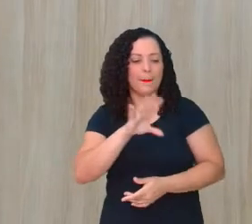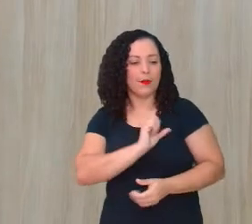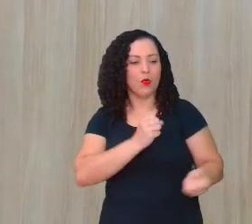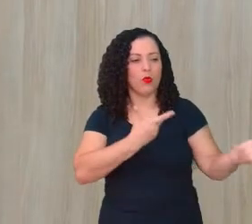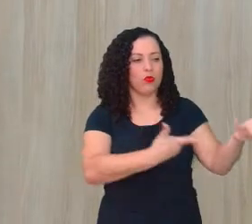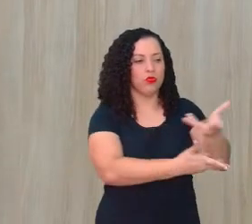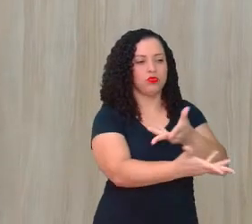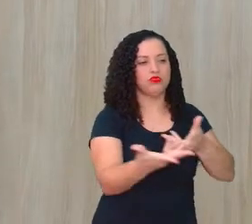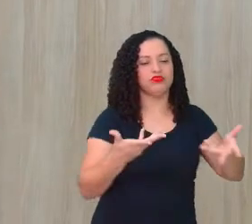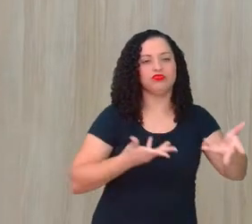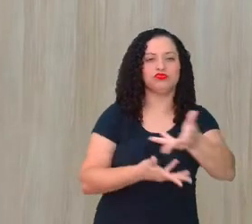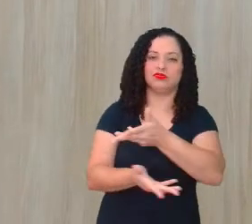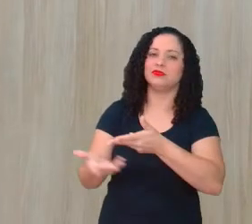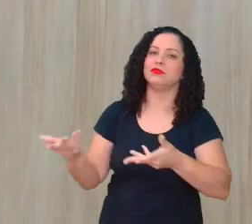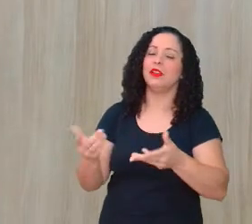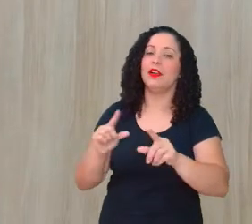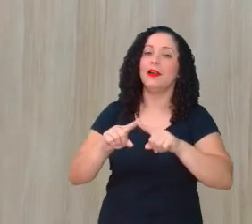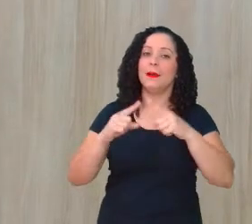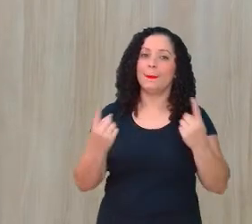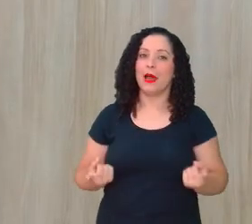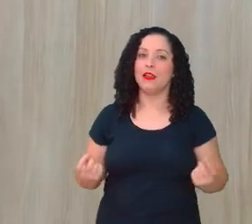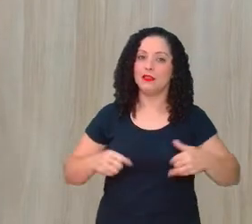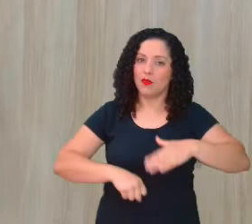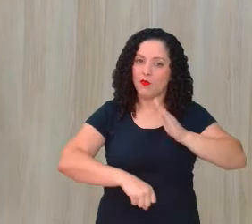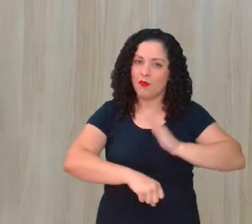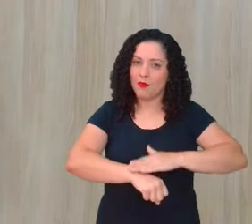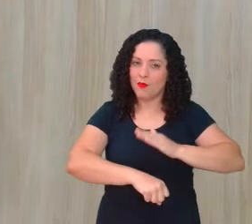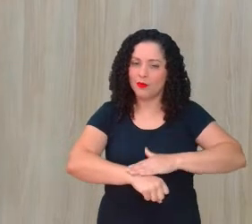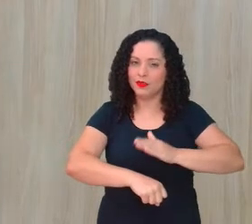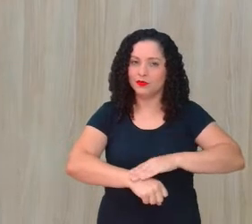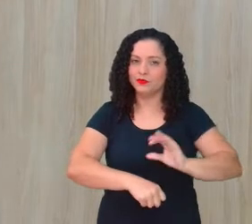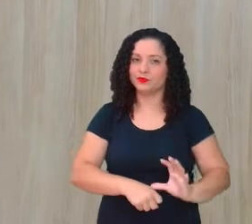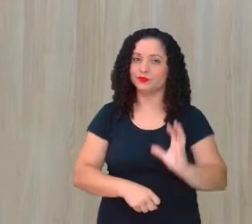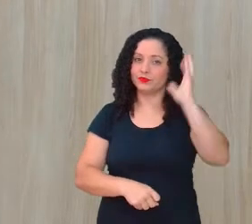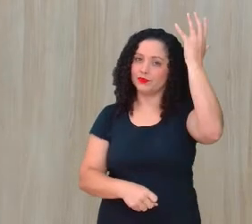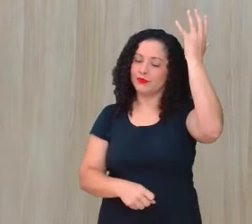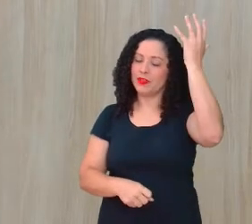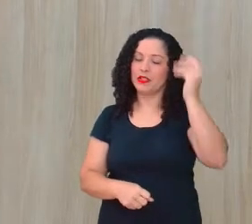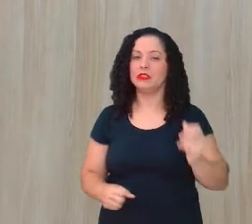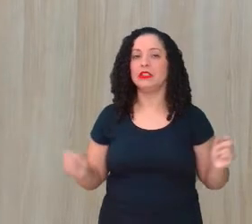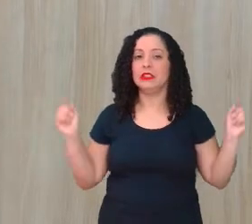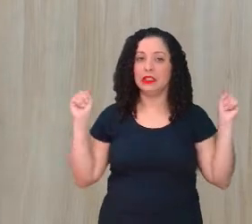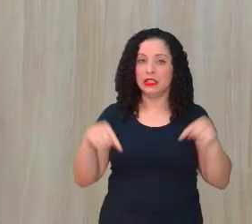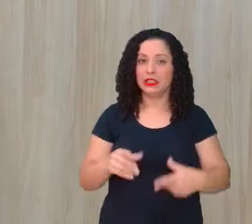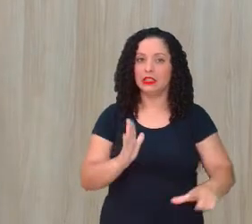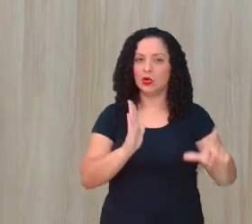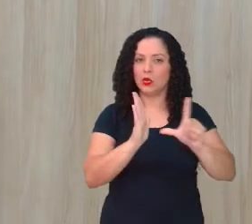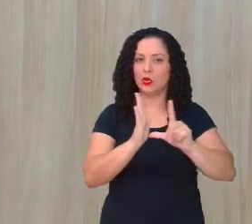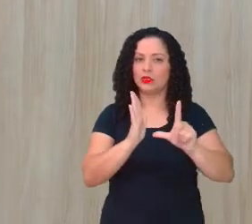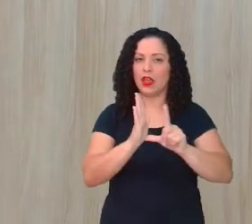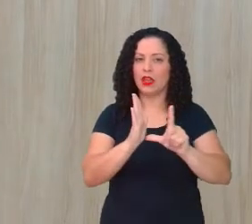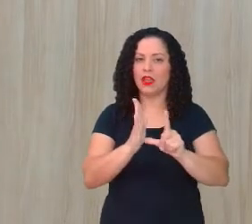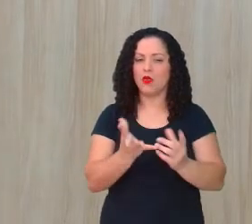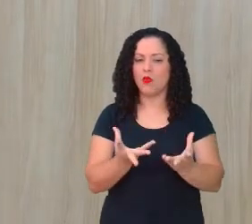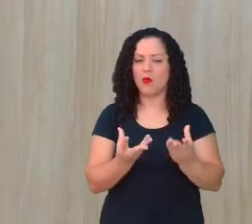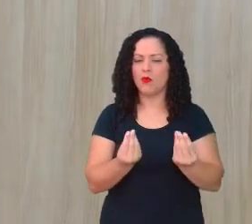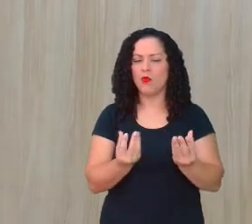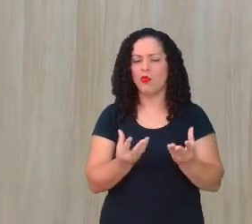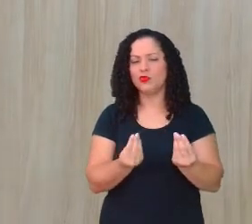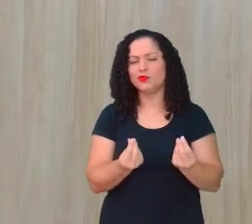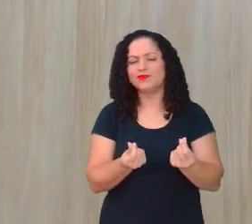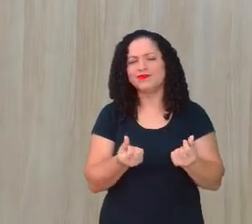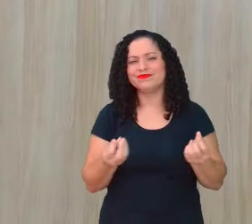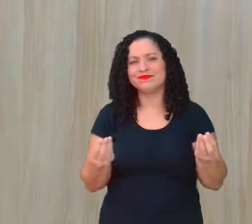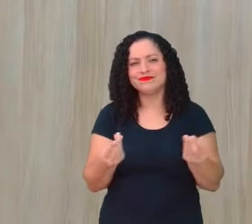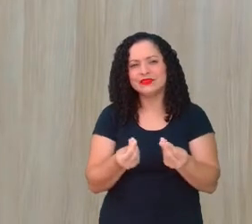coisa toda, mas é um episódio, né, que ele foi assim bem polêmico, né? Porque